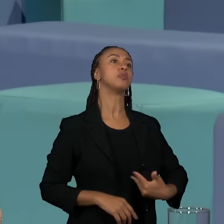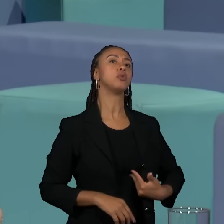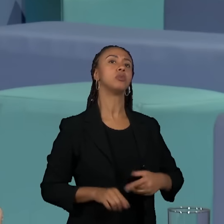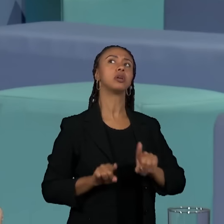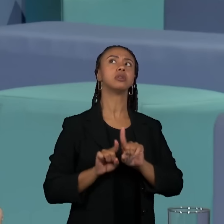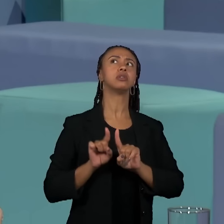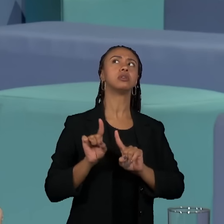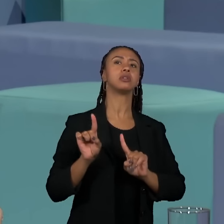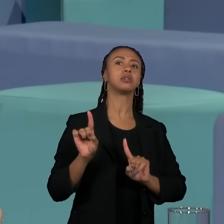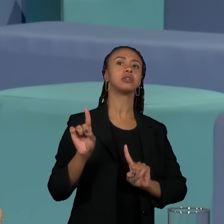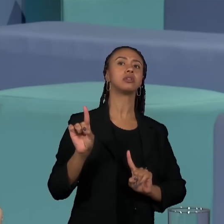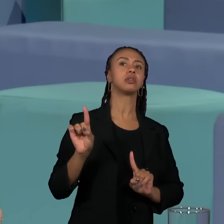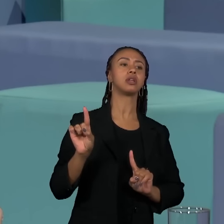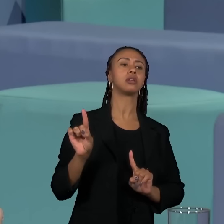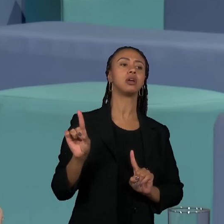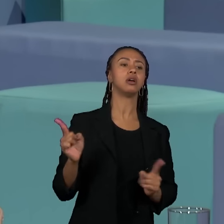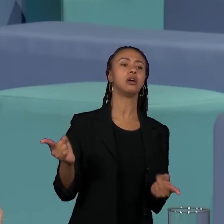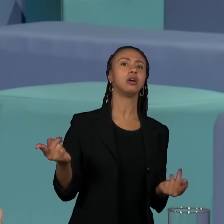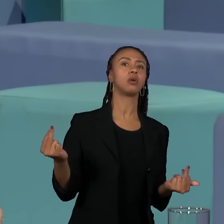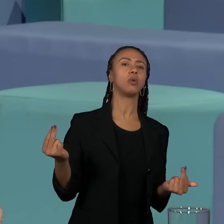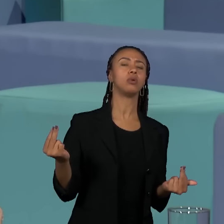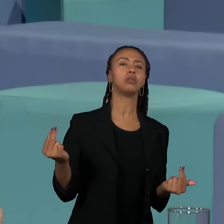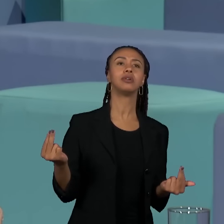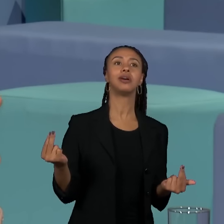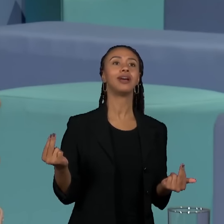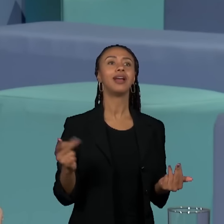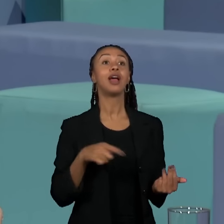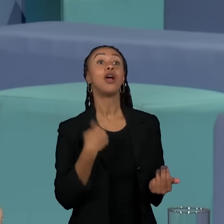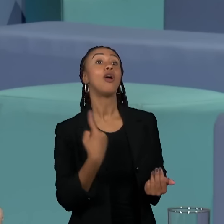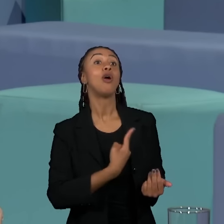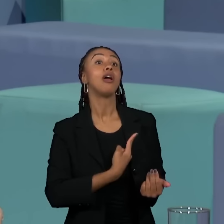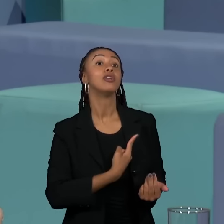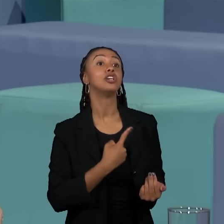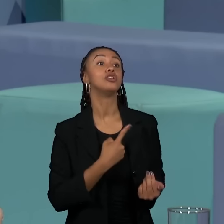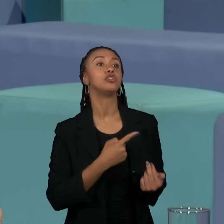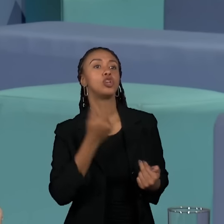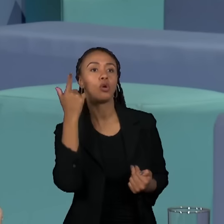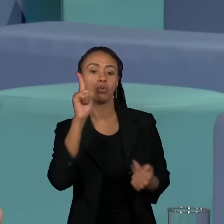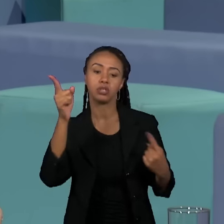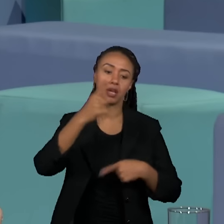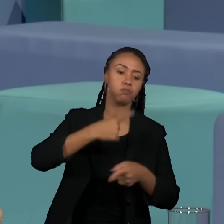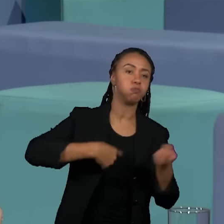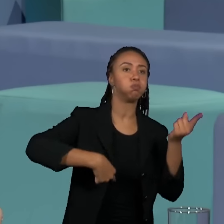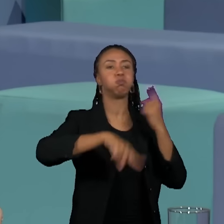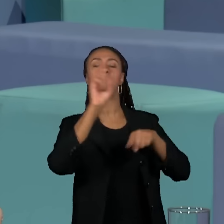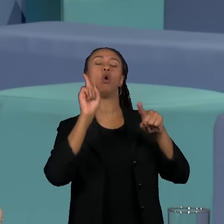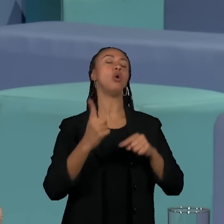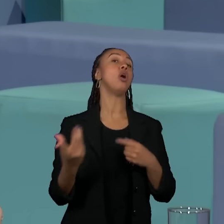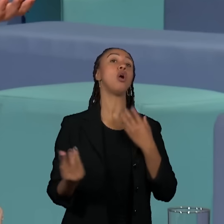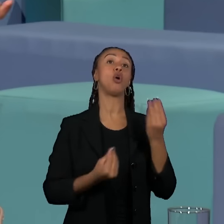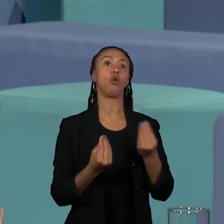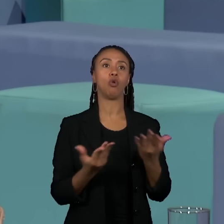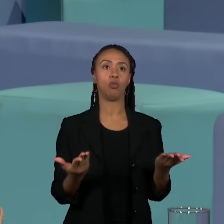né Eh como que você vê isso como que a gente consegue reverter essa situação quer dizer em vez de a gente tá o tá trabalhando para diminuir a desigualdade parece